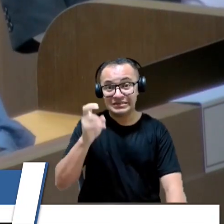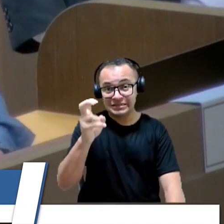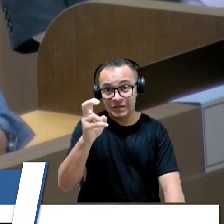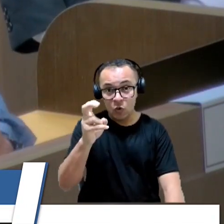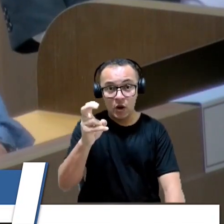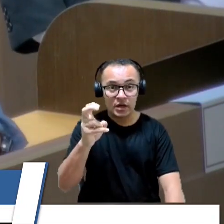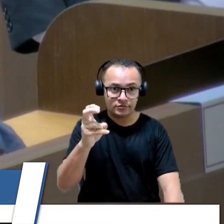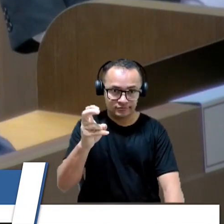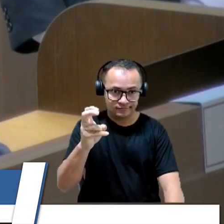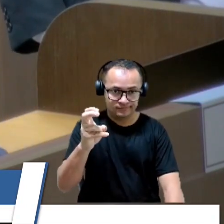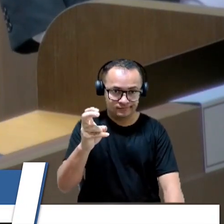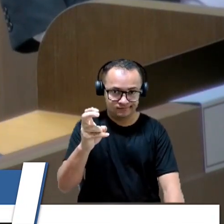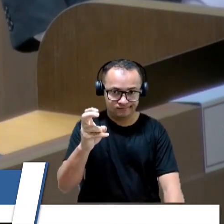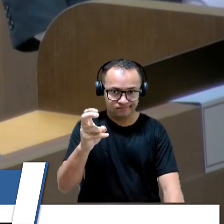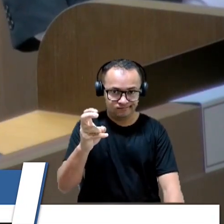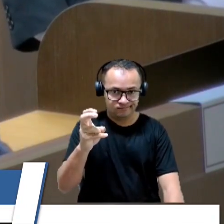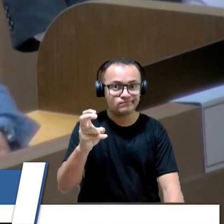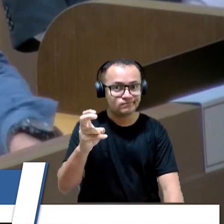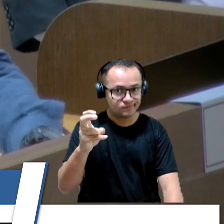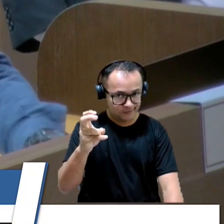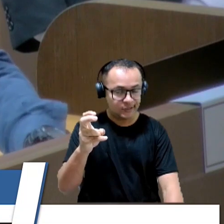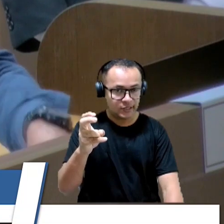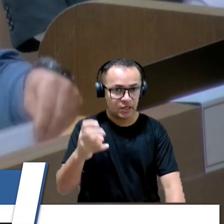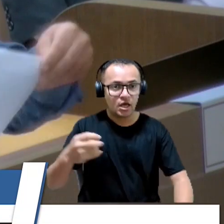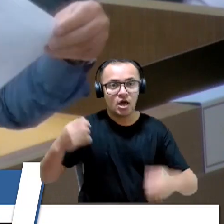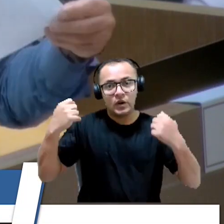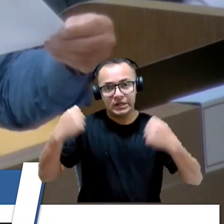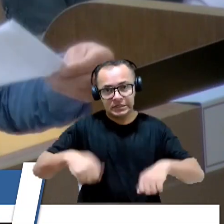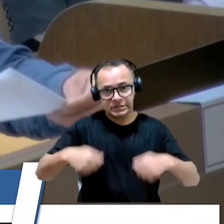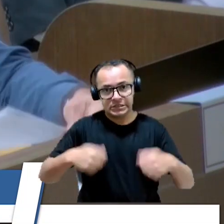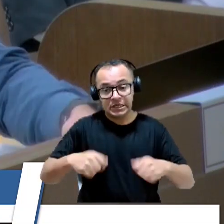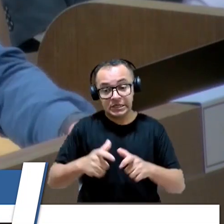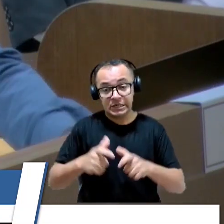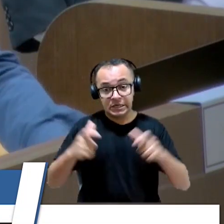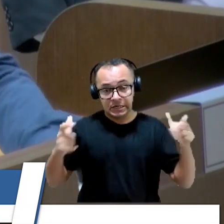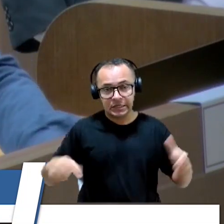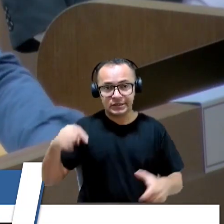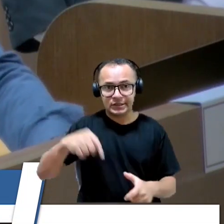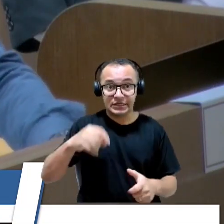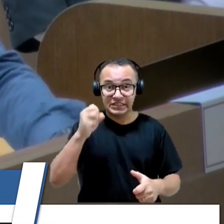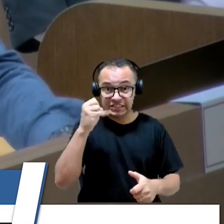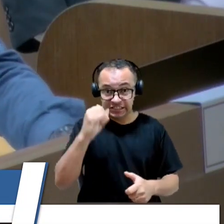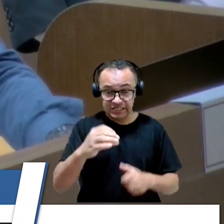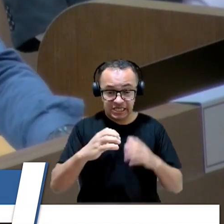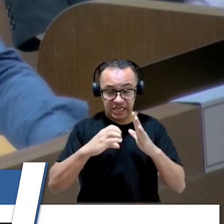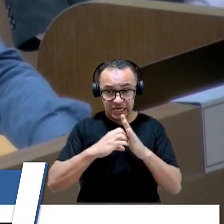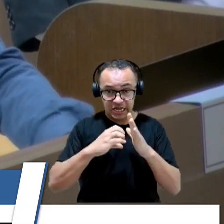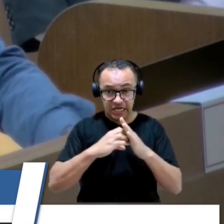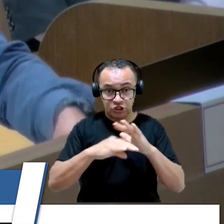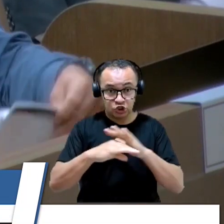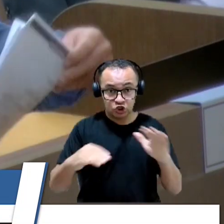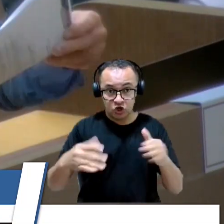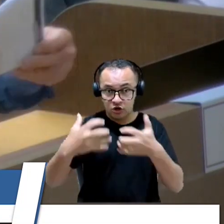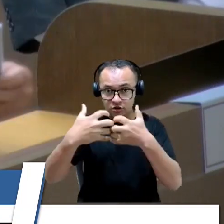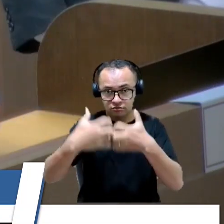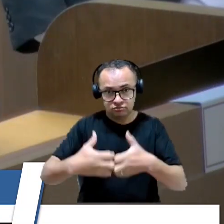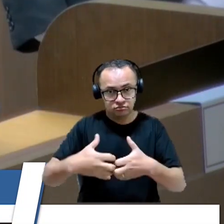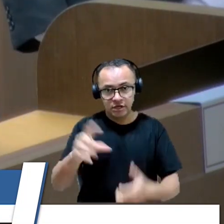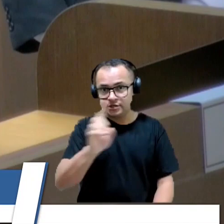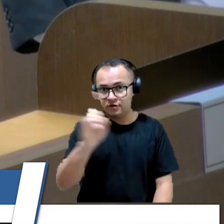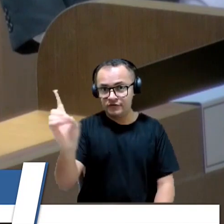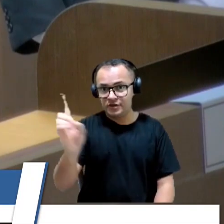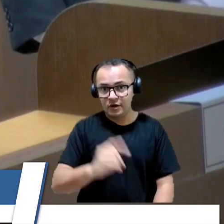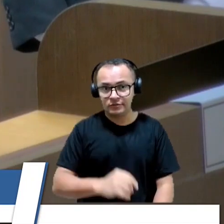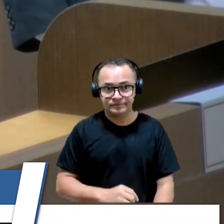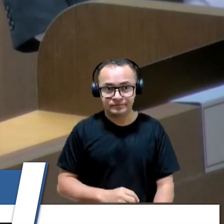também, que é uma das maiores necessidades. Se for só creche, não vai resolver, Zezinho. Então, tomara que